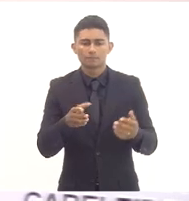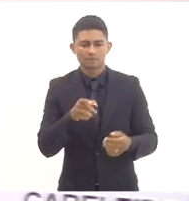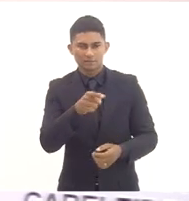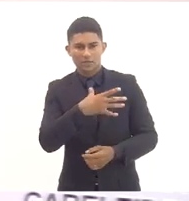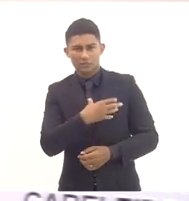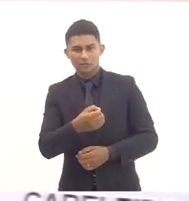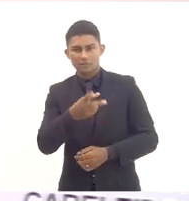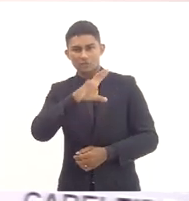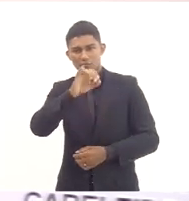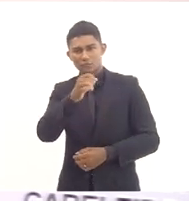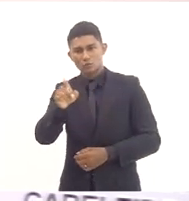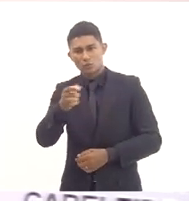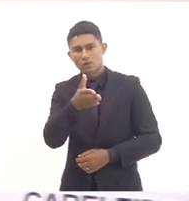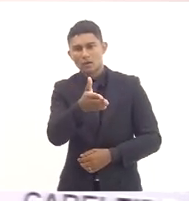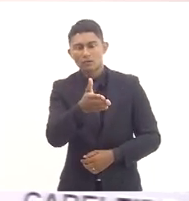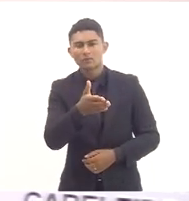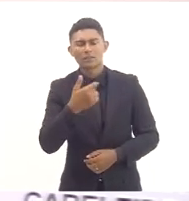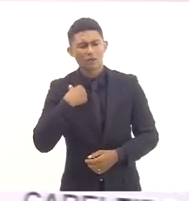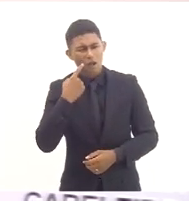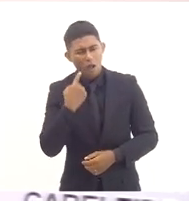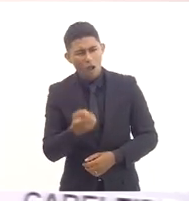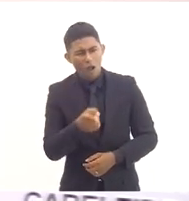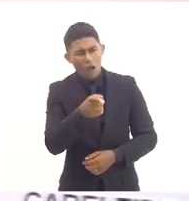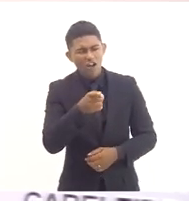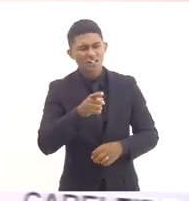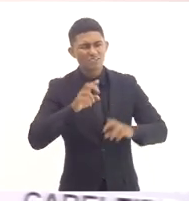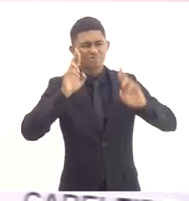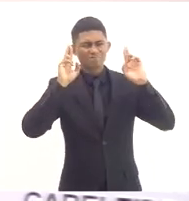em que eu percebi uma singularidade